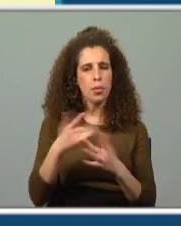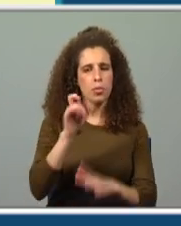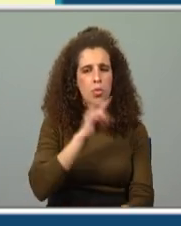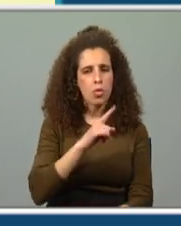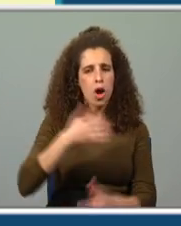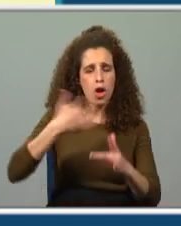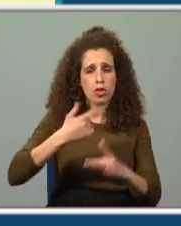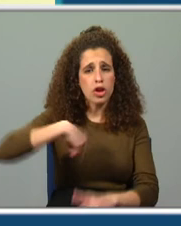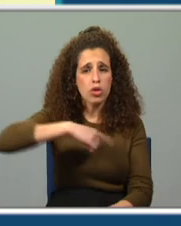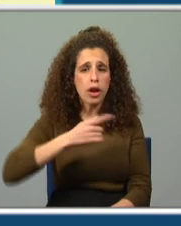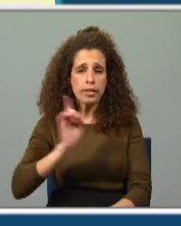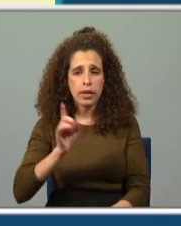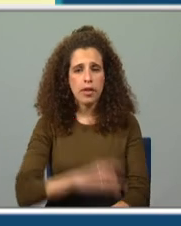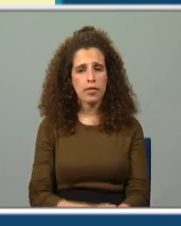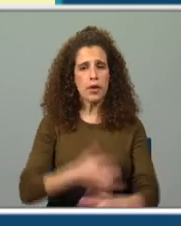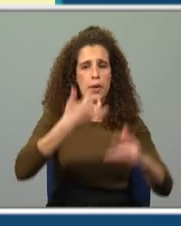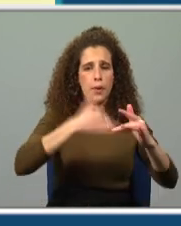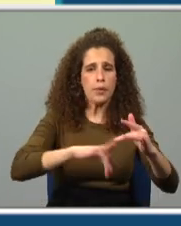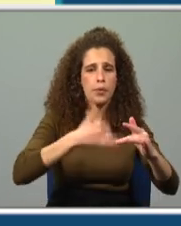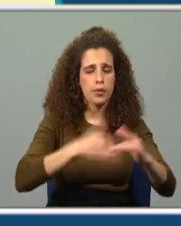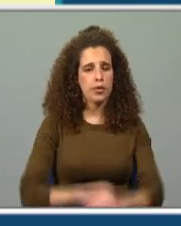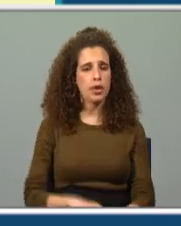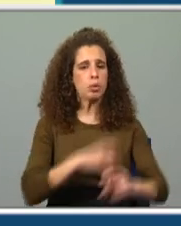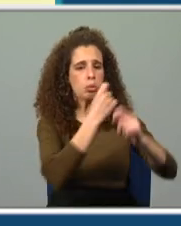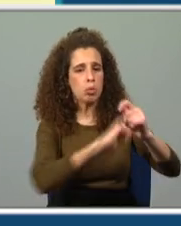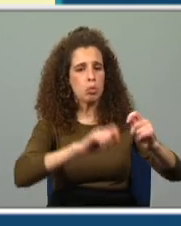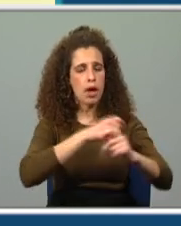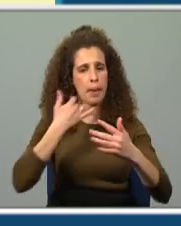vocês podem tocar e nós não. Violinos, violoncelos,